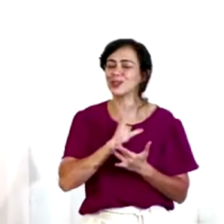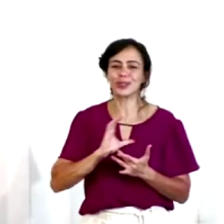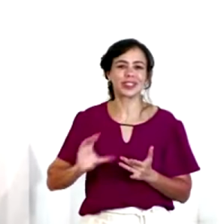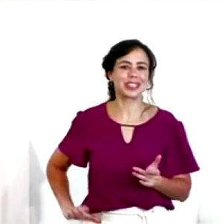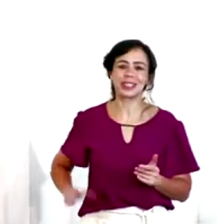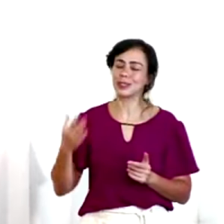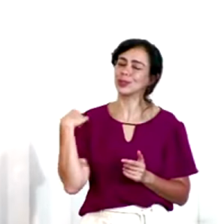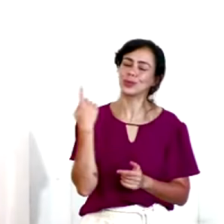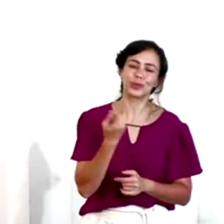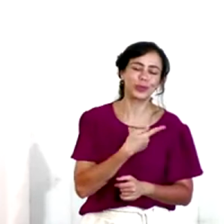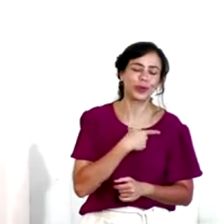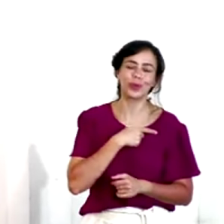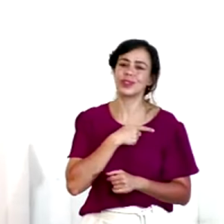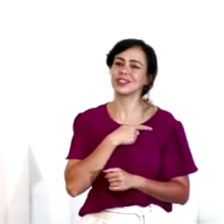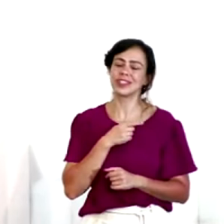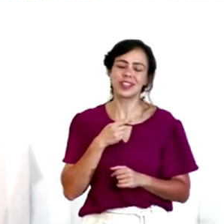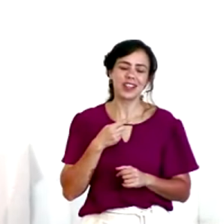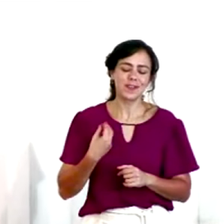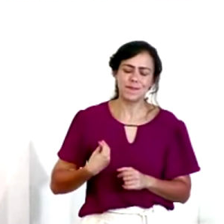plena.